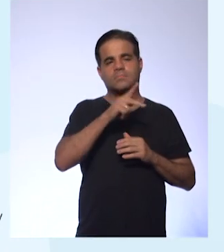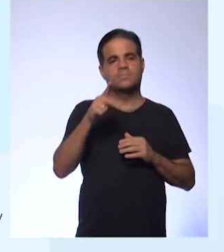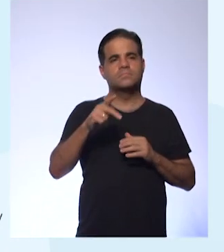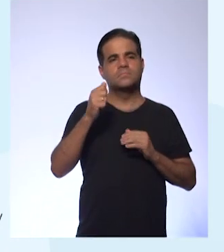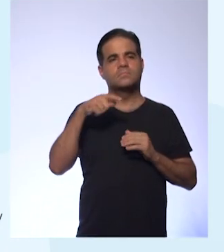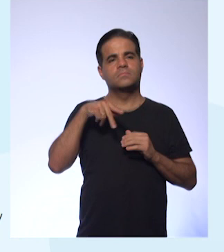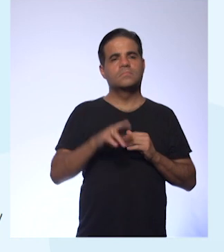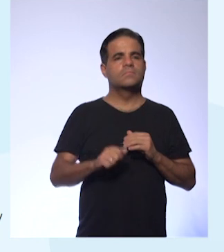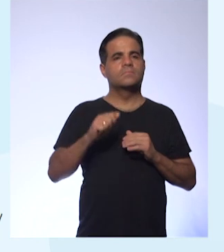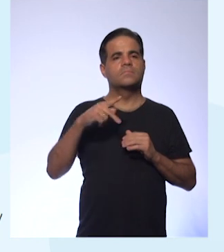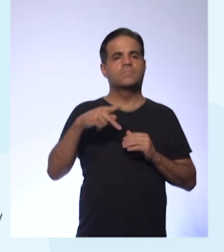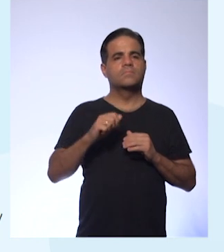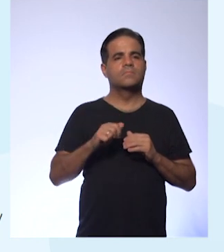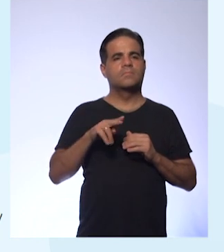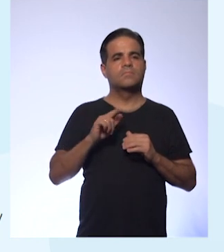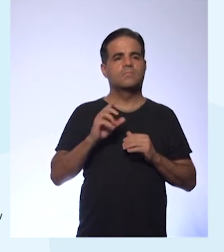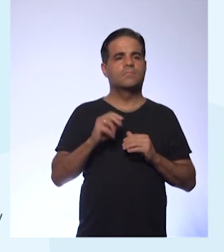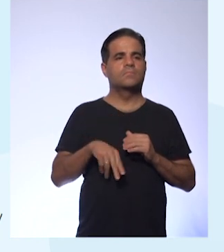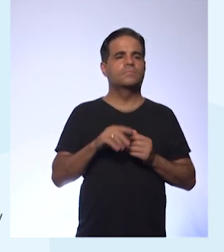Paulon.